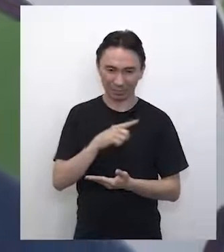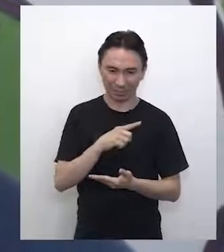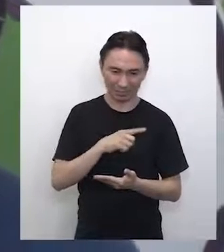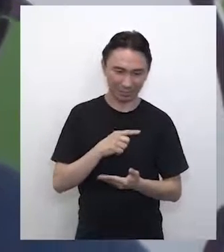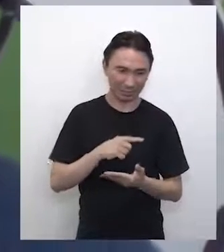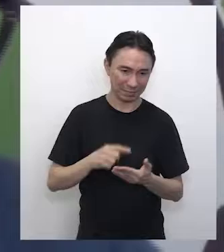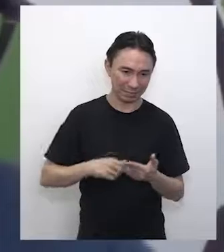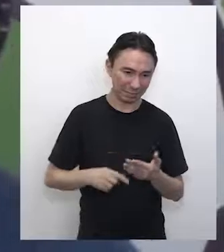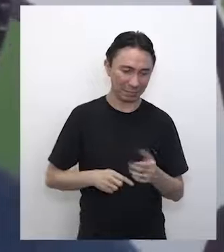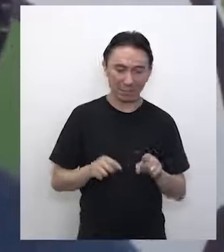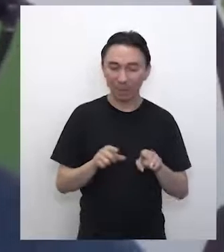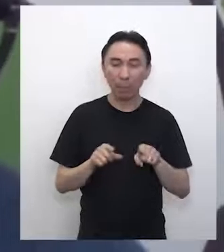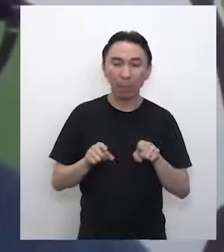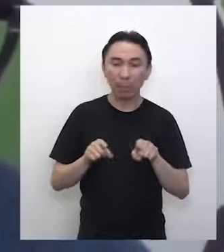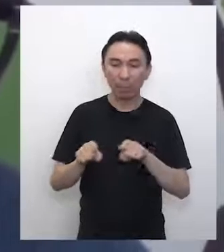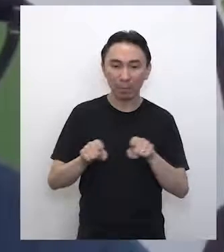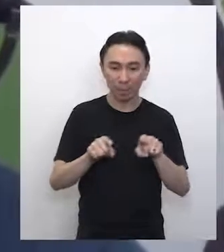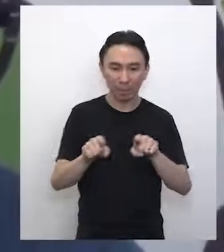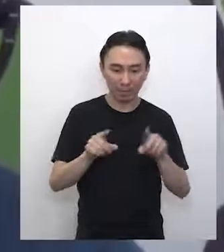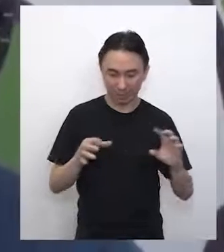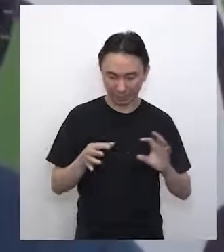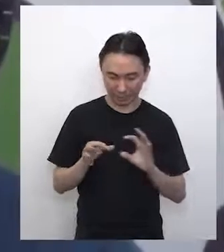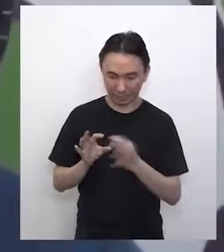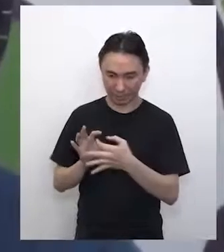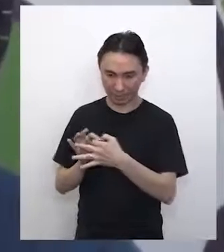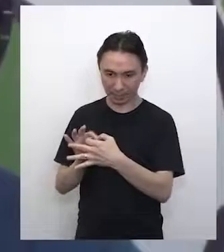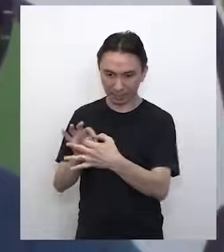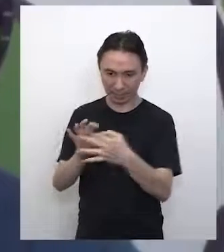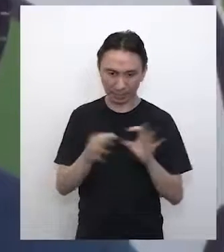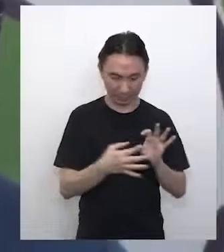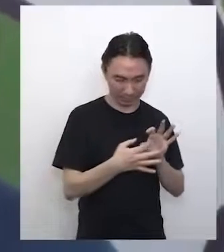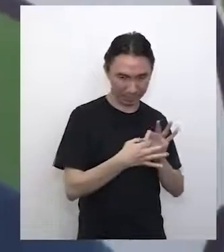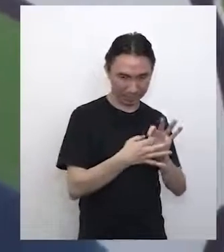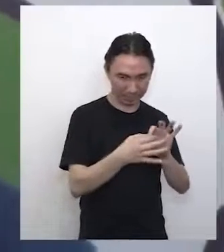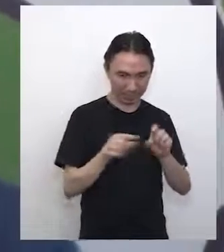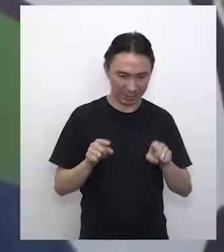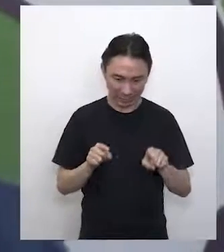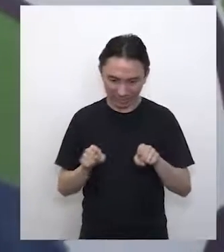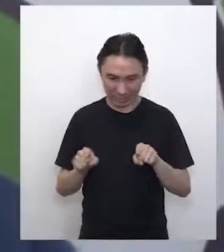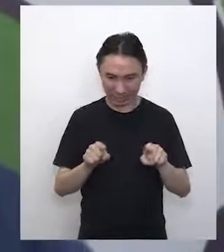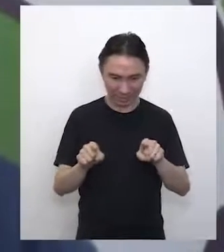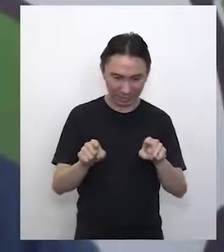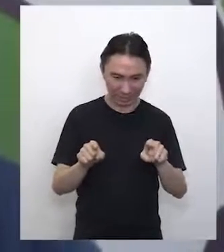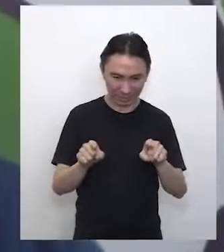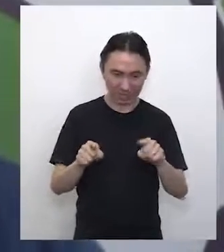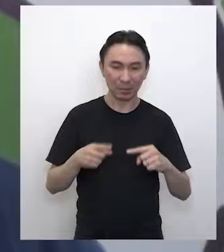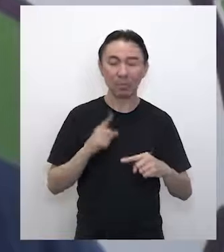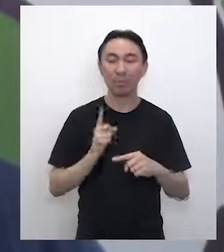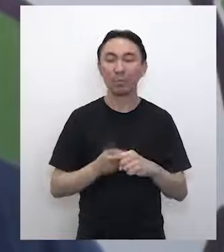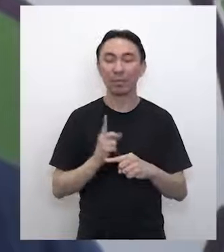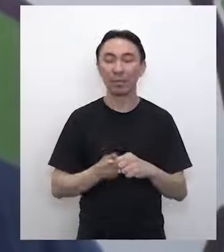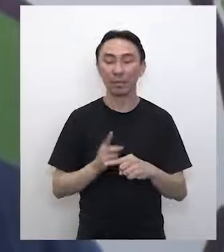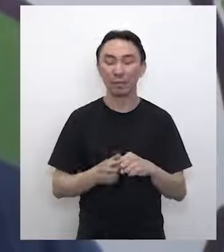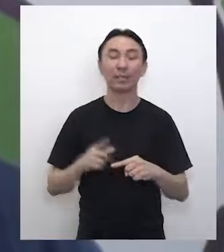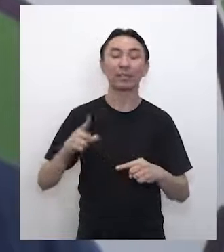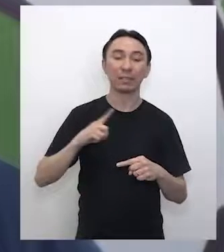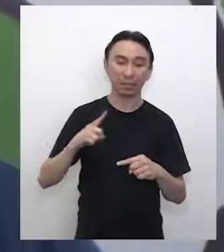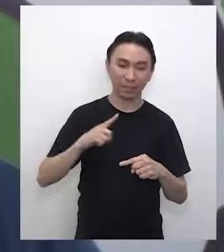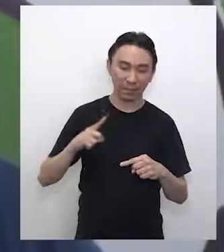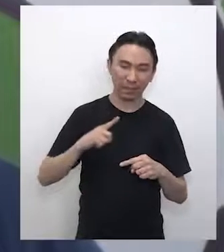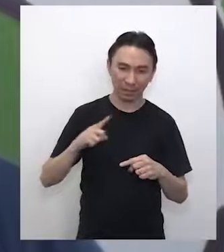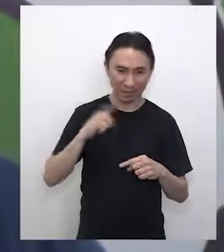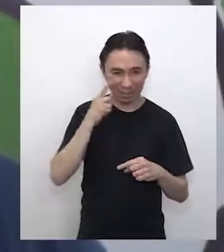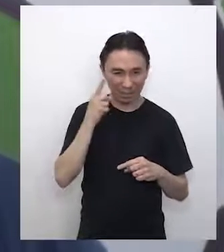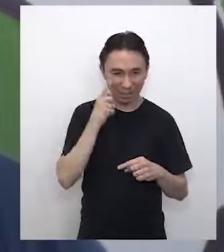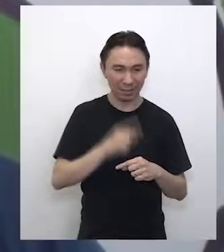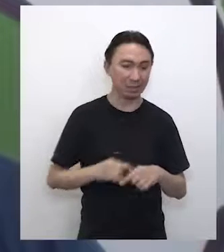paralela. Por quê? O que acontece? No caso da ligação paralela, você mantém a tensão,